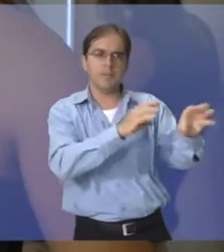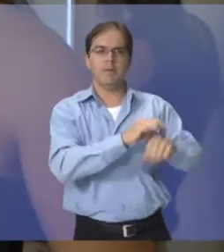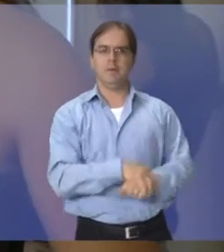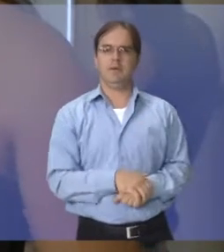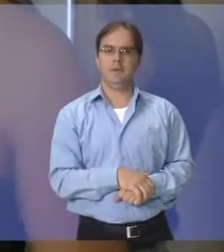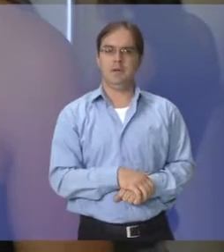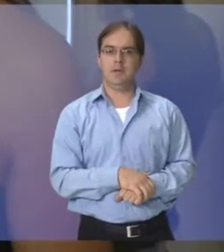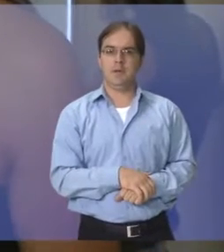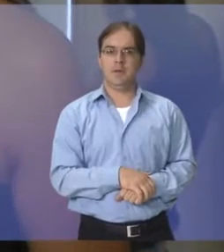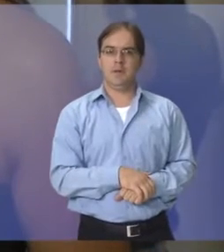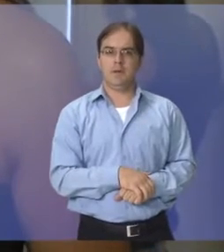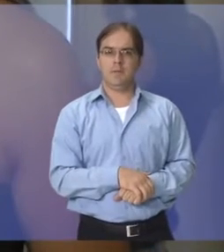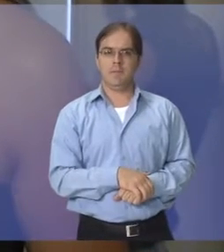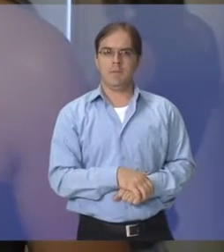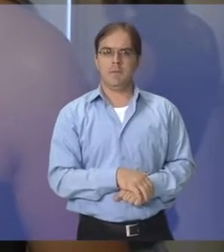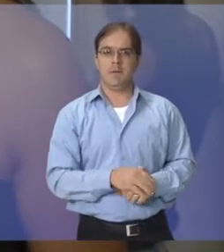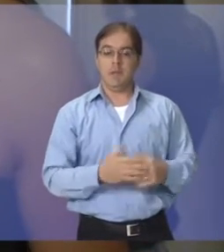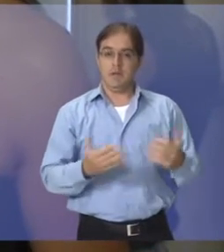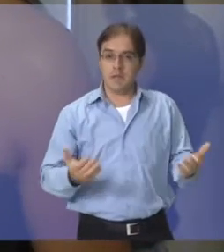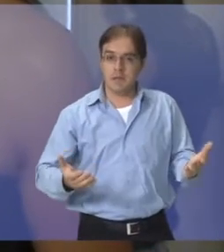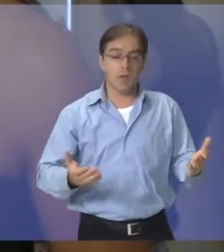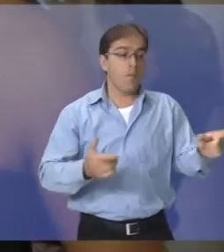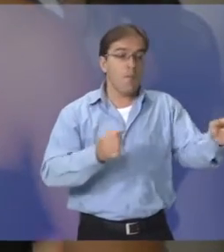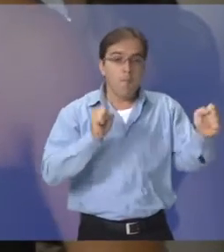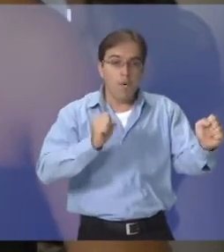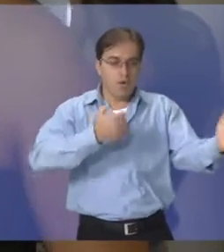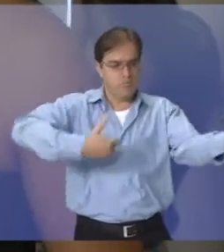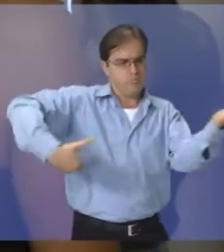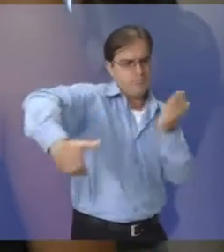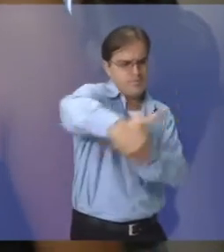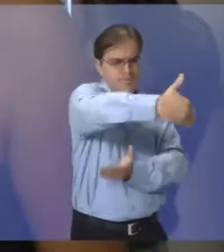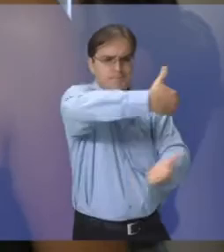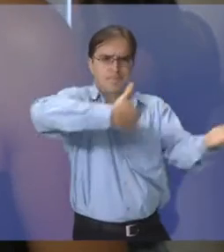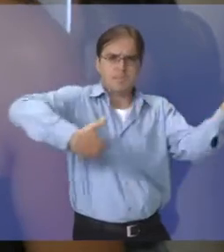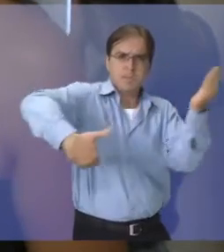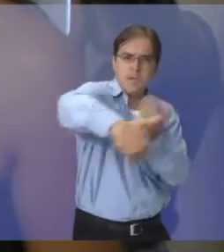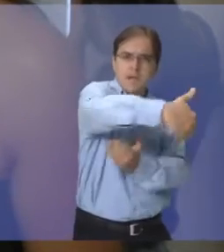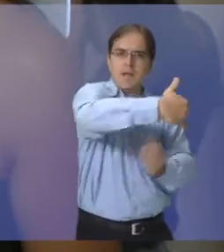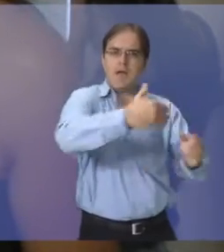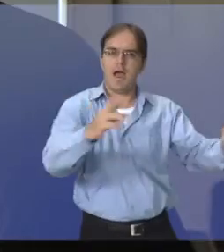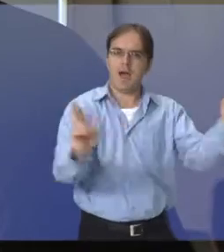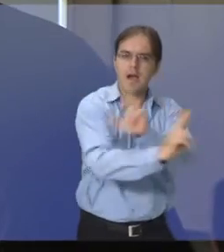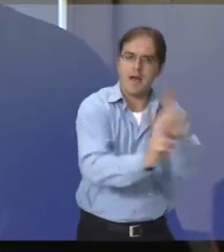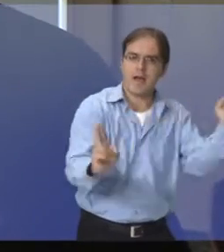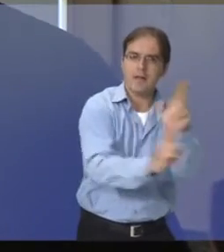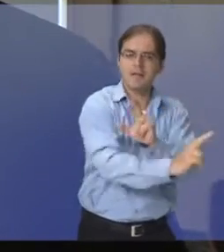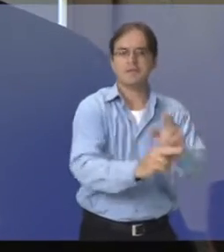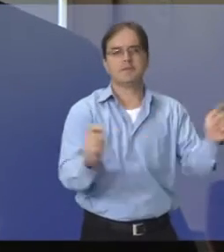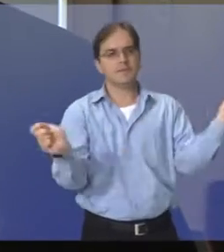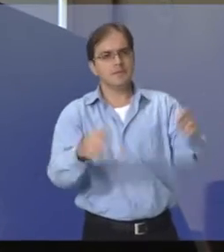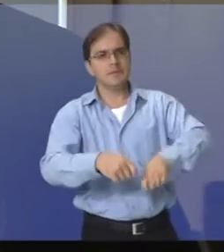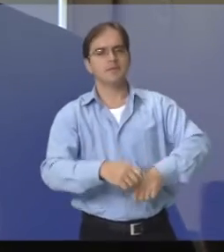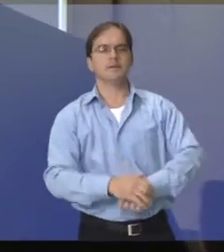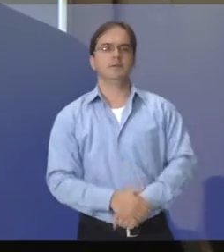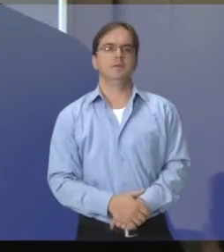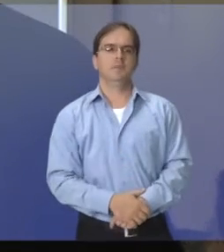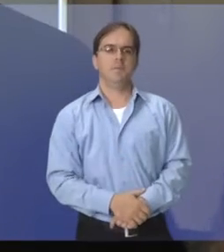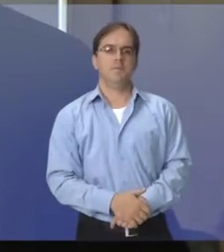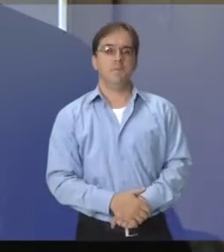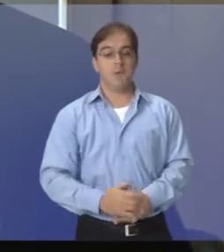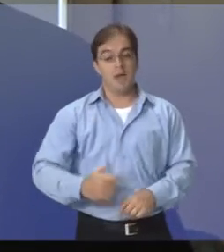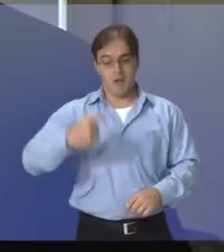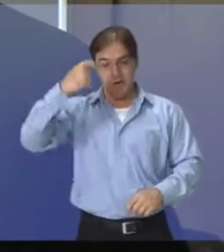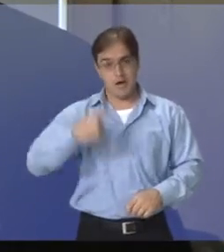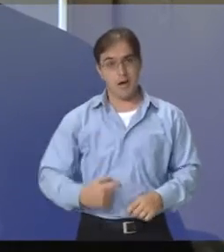pela atividade, pela ação de jogar o jogo. E interagir e interessar por esse mundo. Bom, eu atuo como